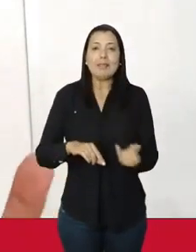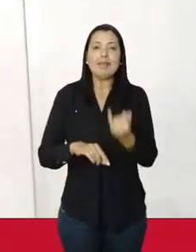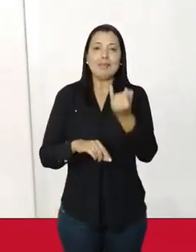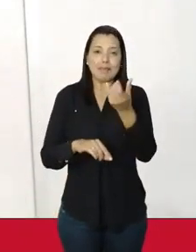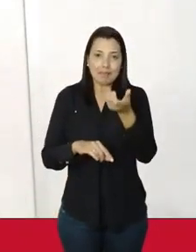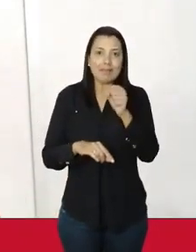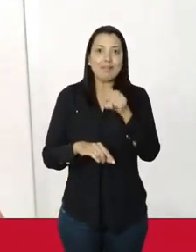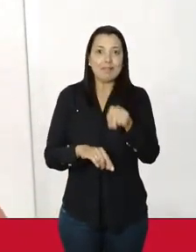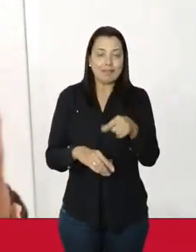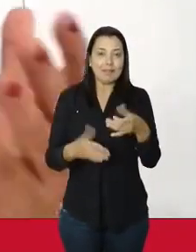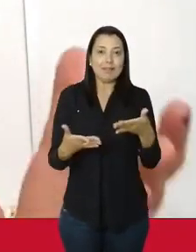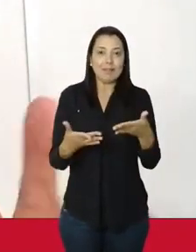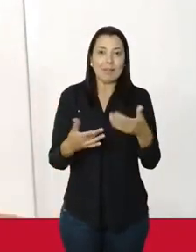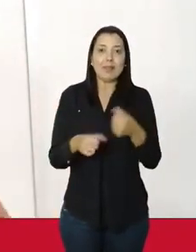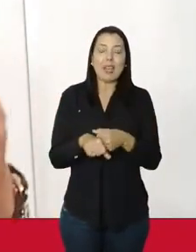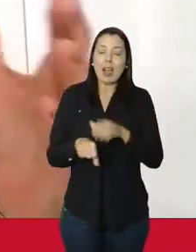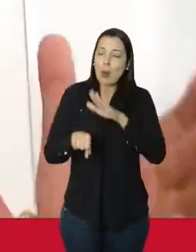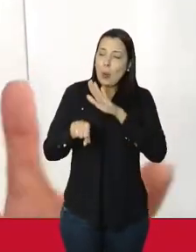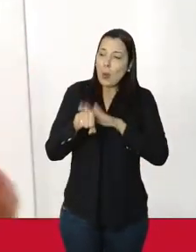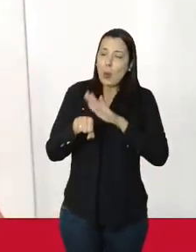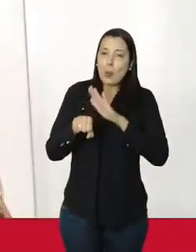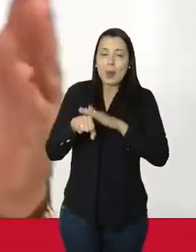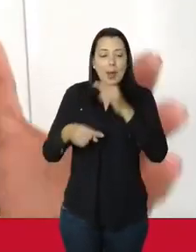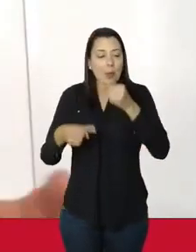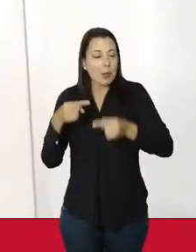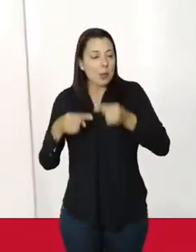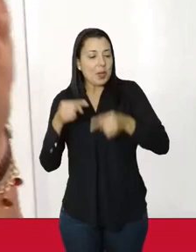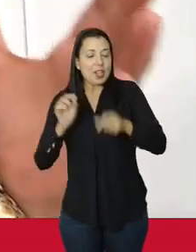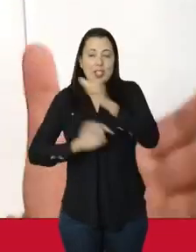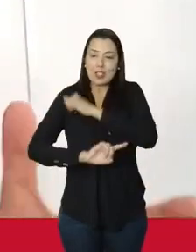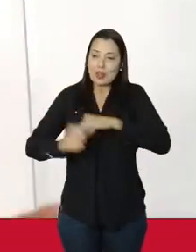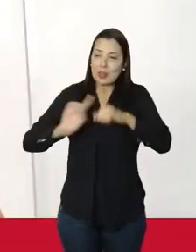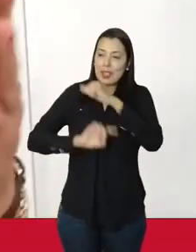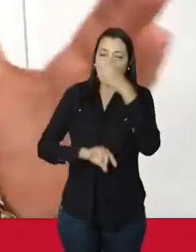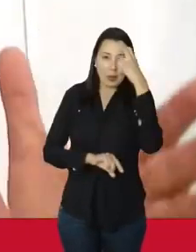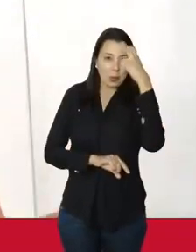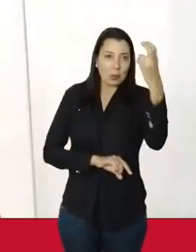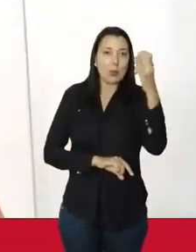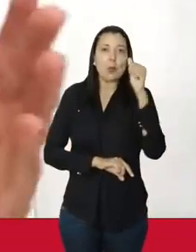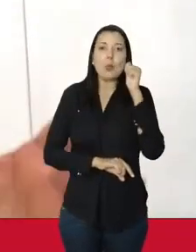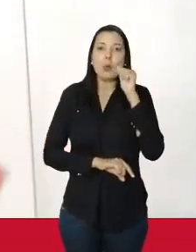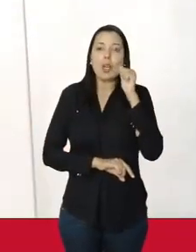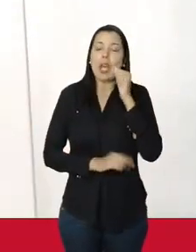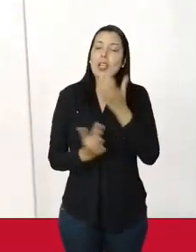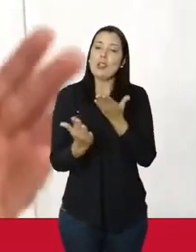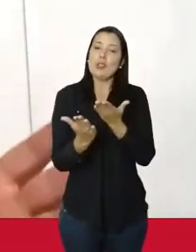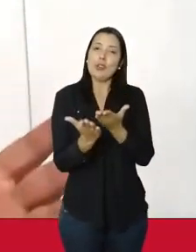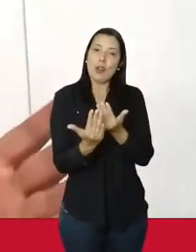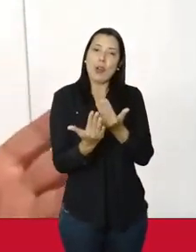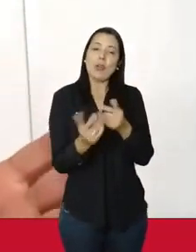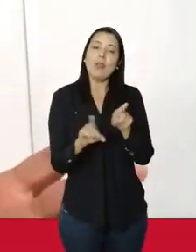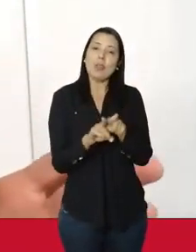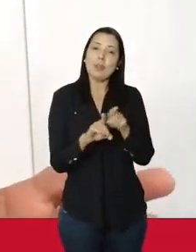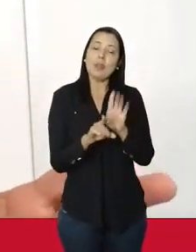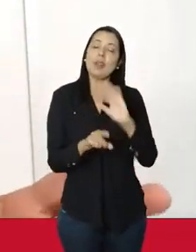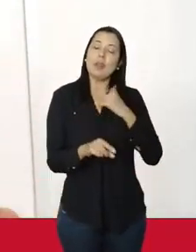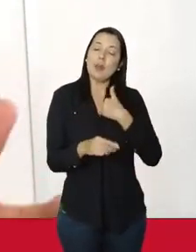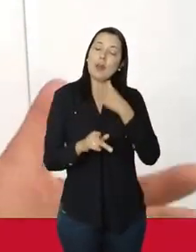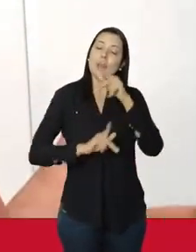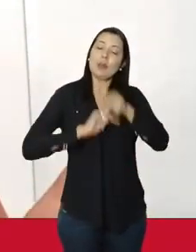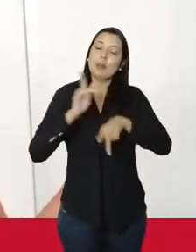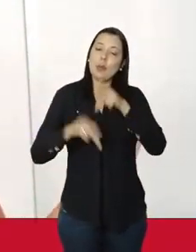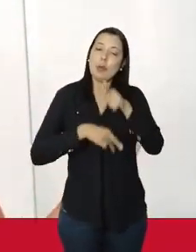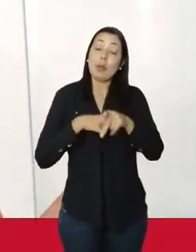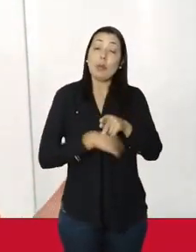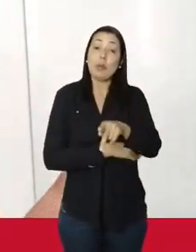fundamental para a emancipação política, social e cultural das mulheres, da juventude e do nosso povo.